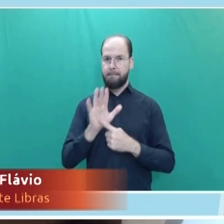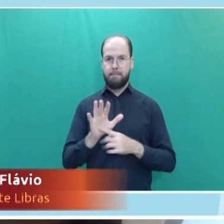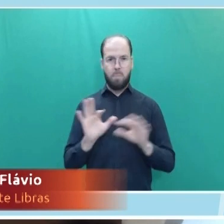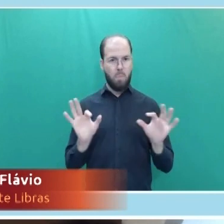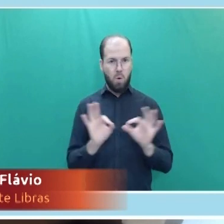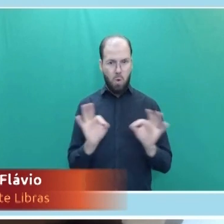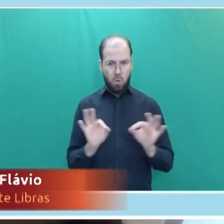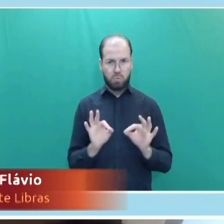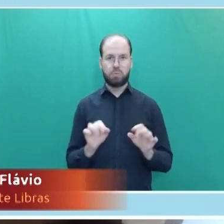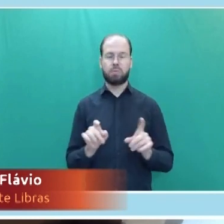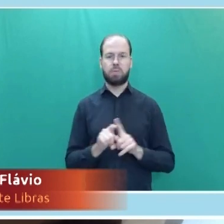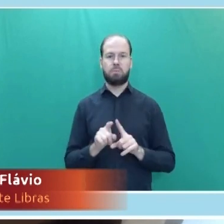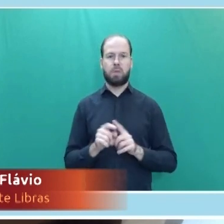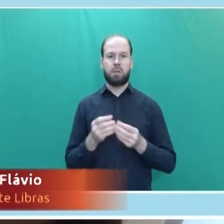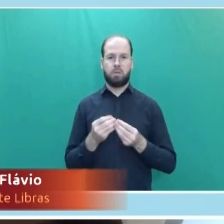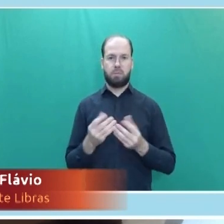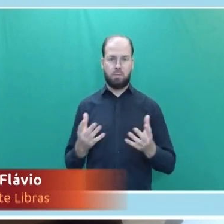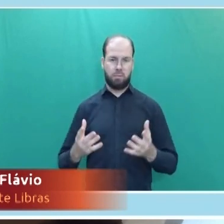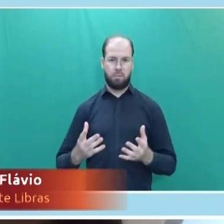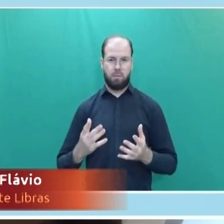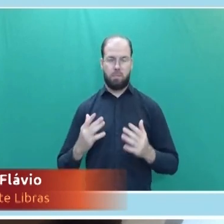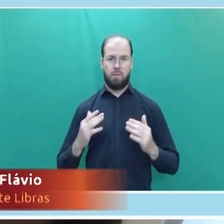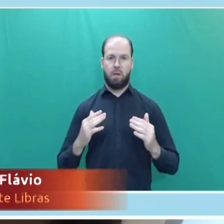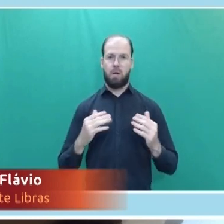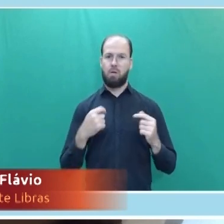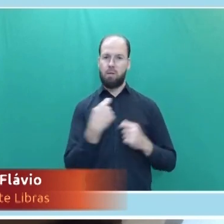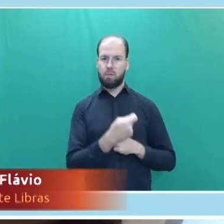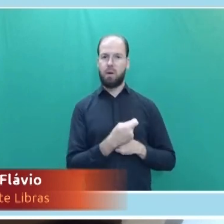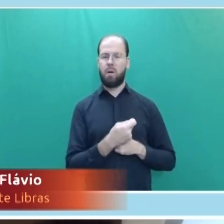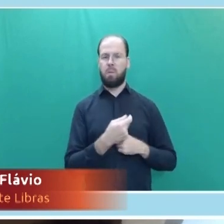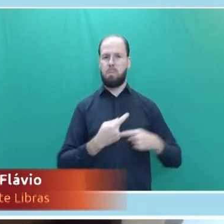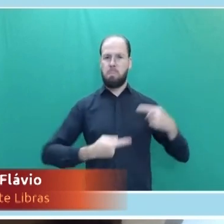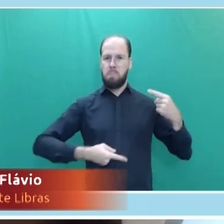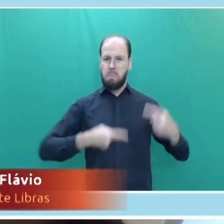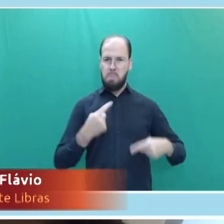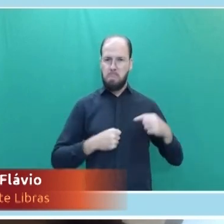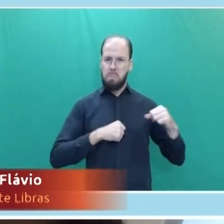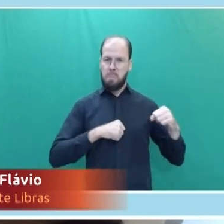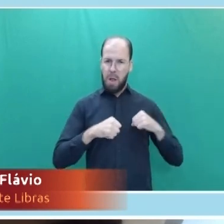e dando um status de polêmica para isso, né? Eu acho que